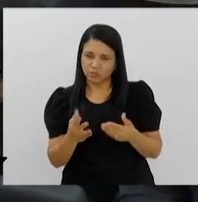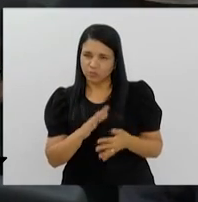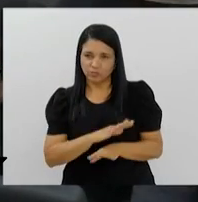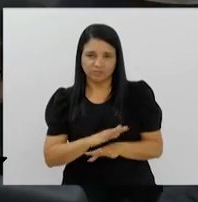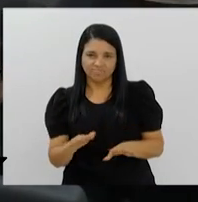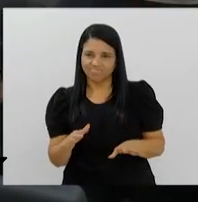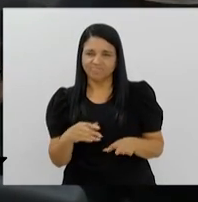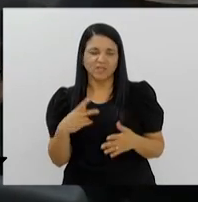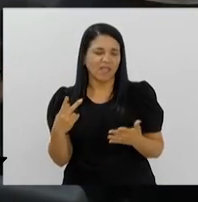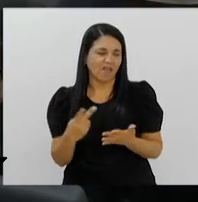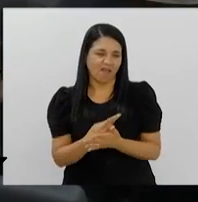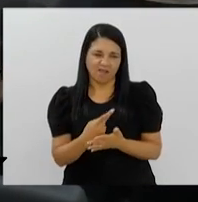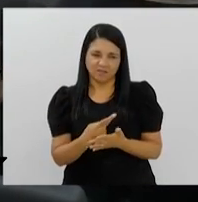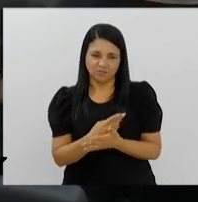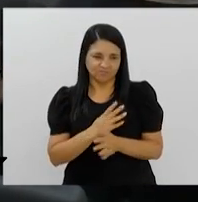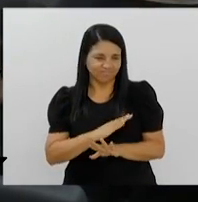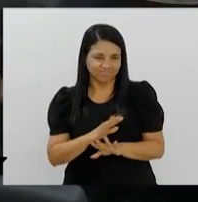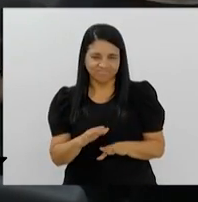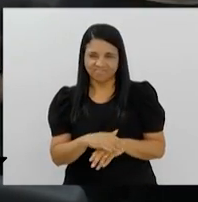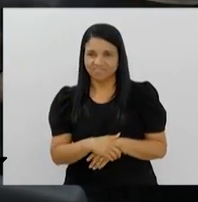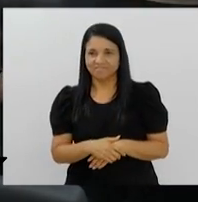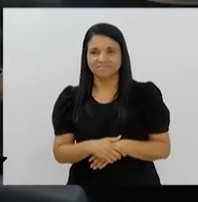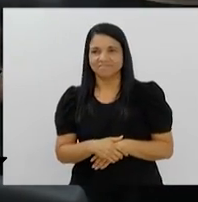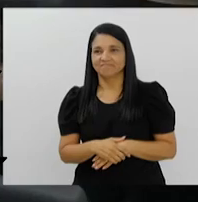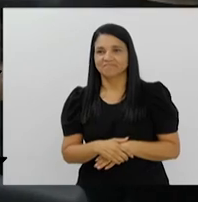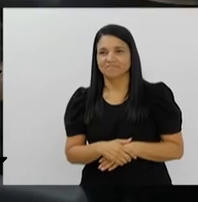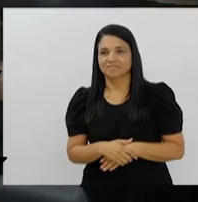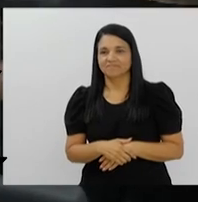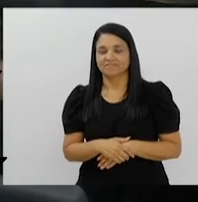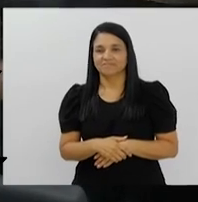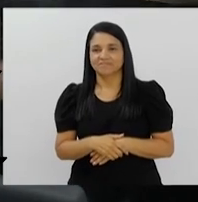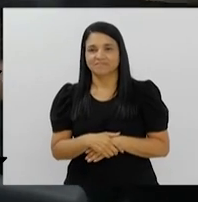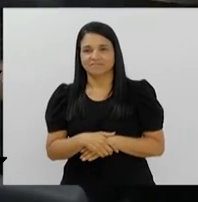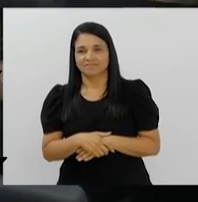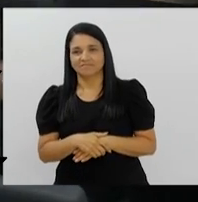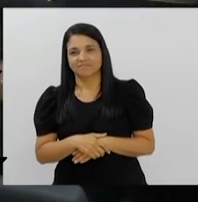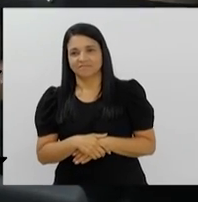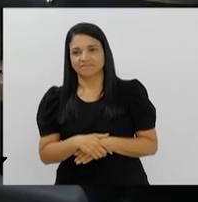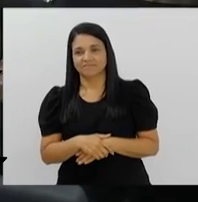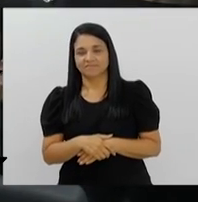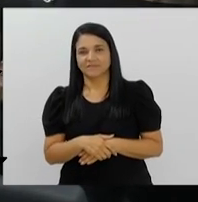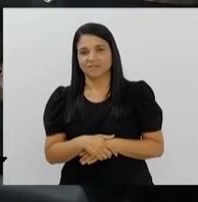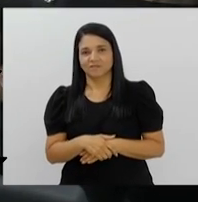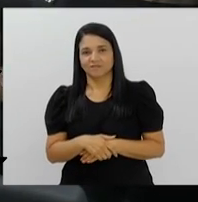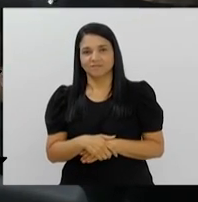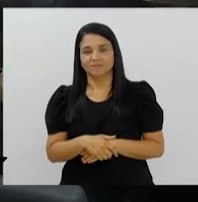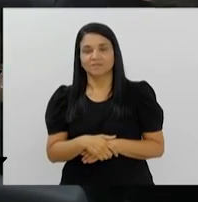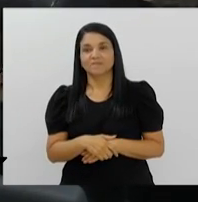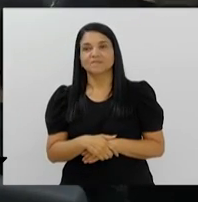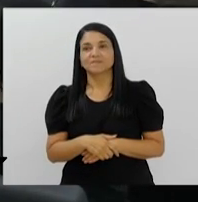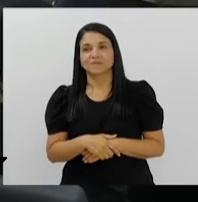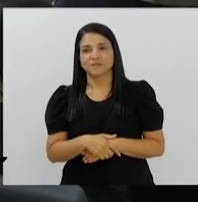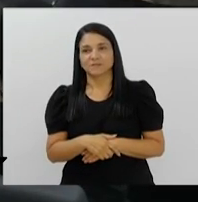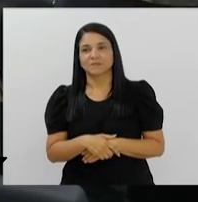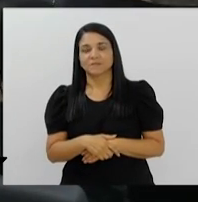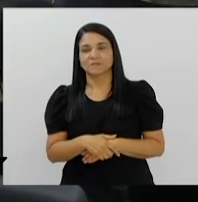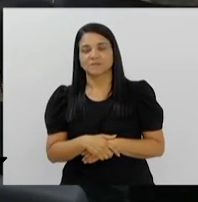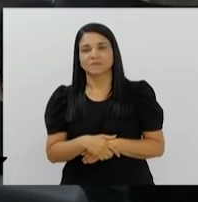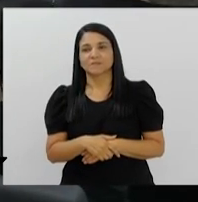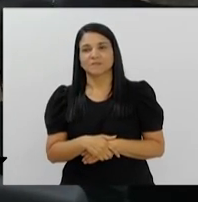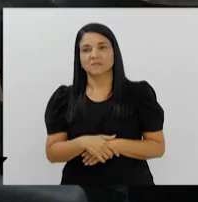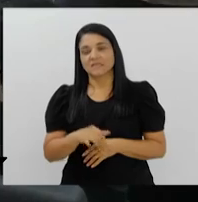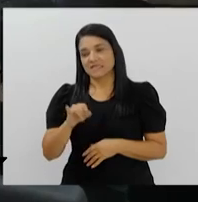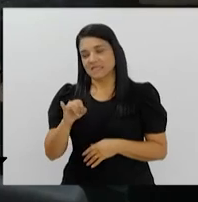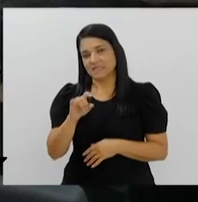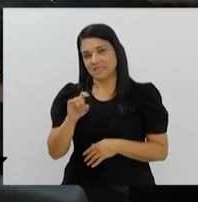tem tudo errado qu você descobre você descobre que você não pode ser mais atendido qu já a gente isso aí zequiel você vê que tá